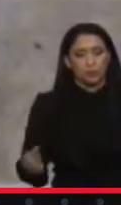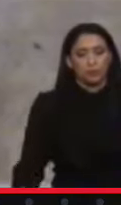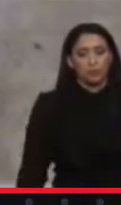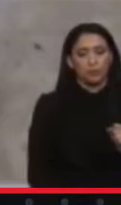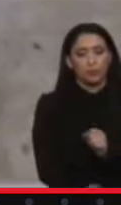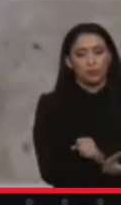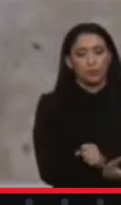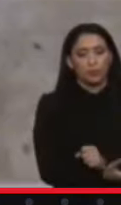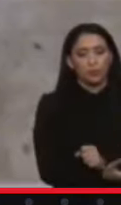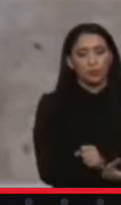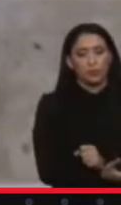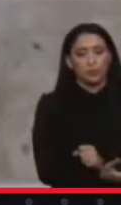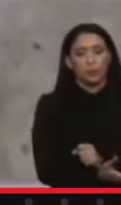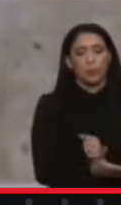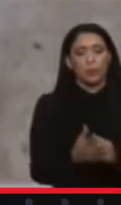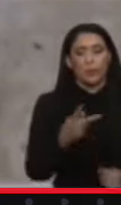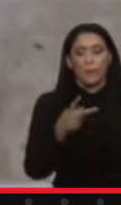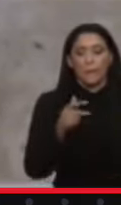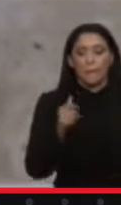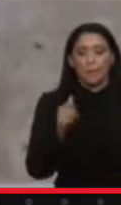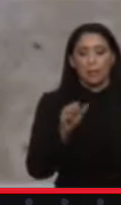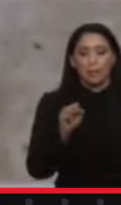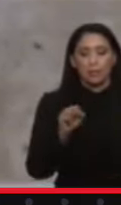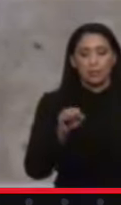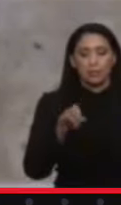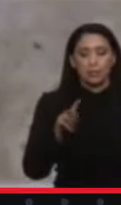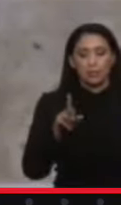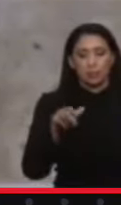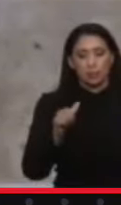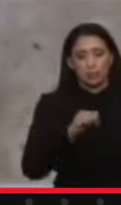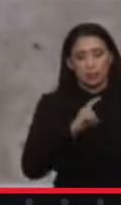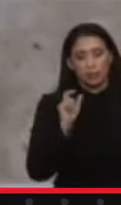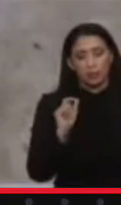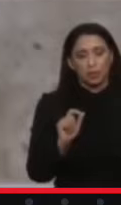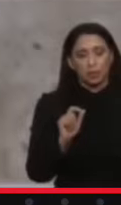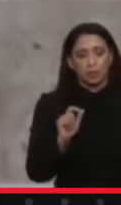corrupção passiva, apenas de